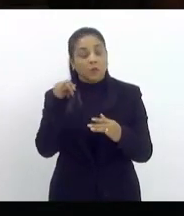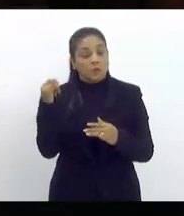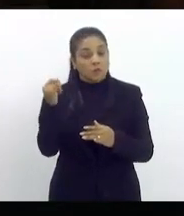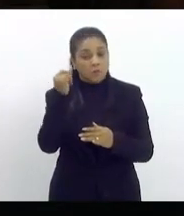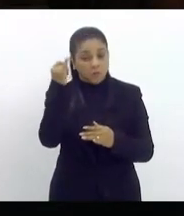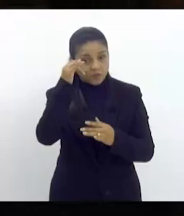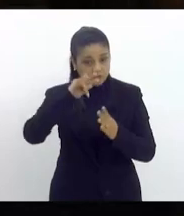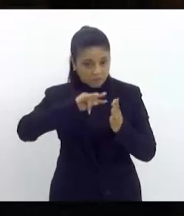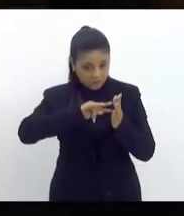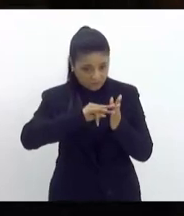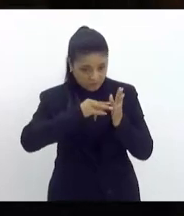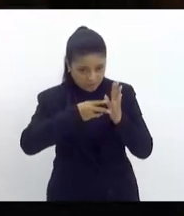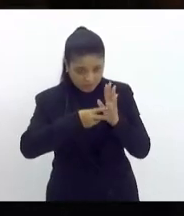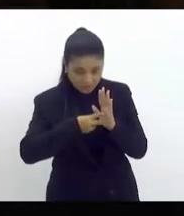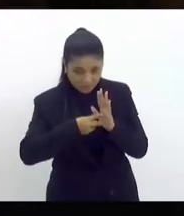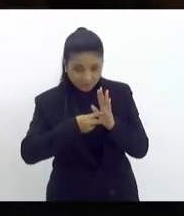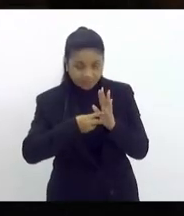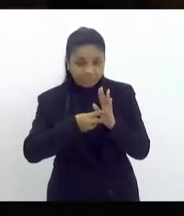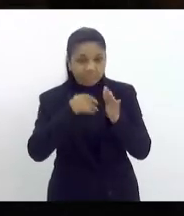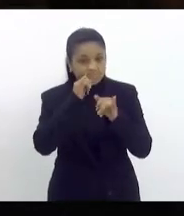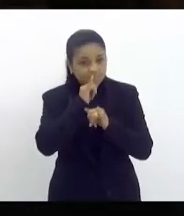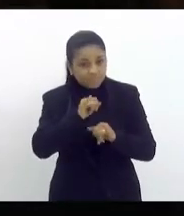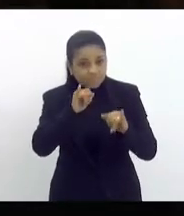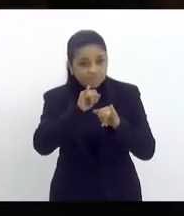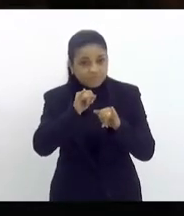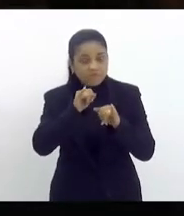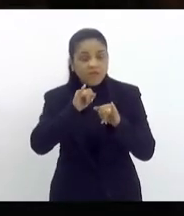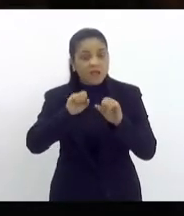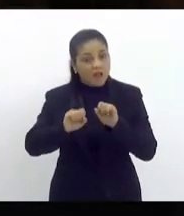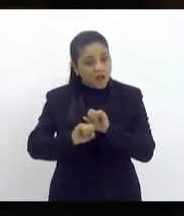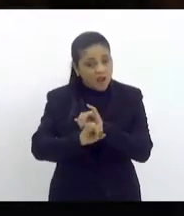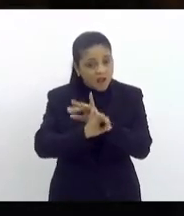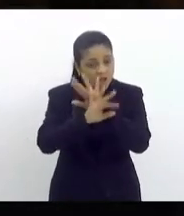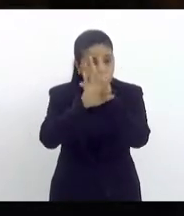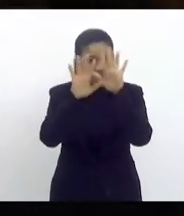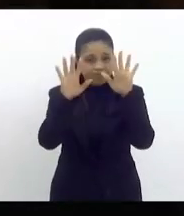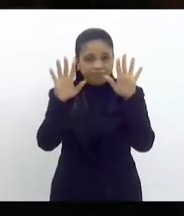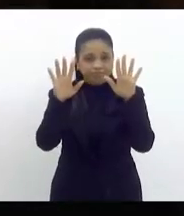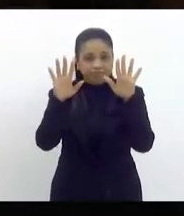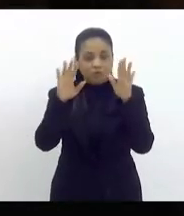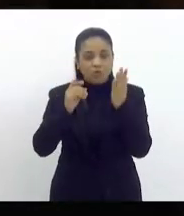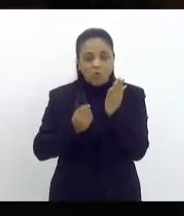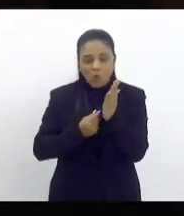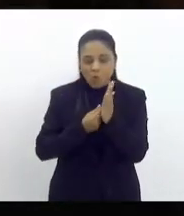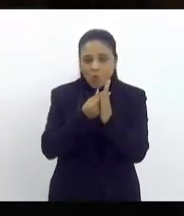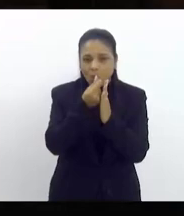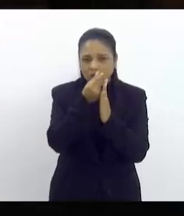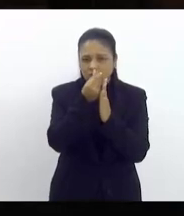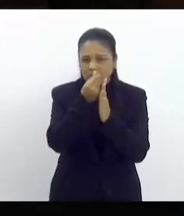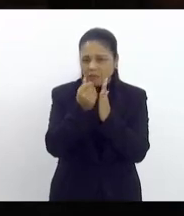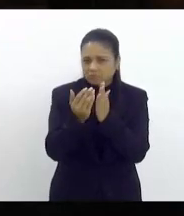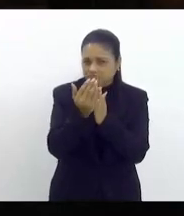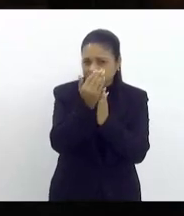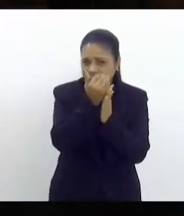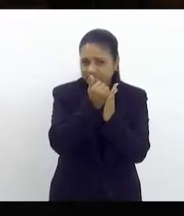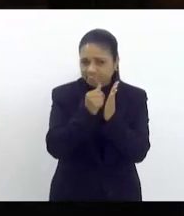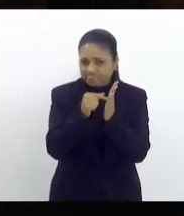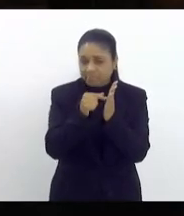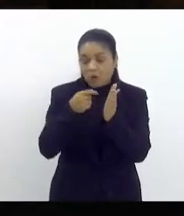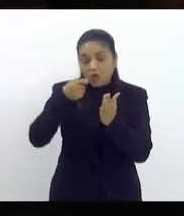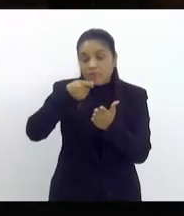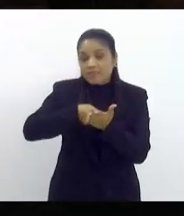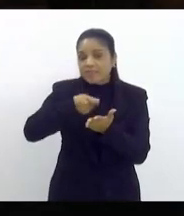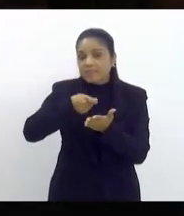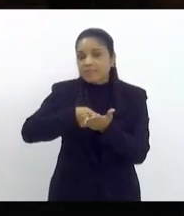que quando nós apostamos na transparência com relação ao orçamento público isso é um dever de cada